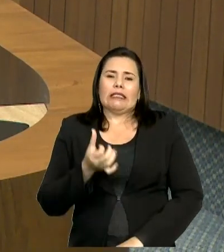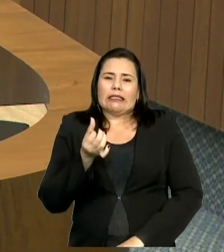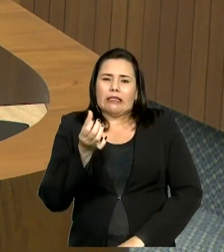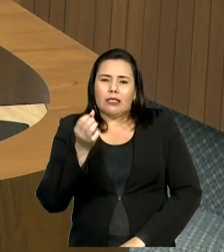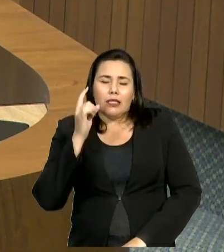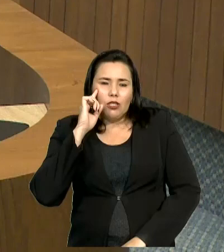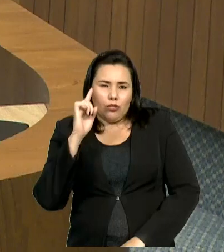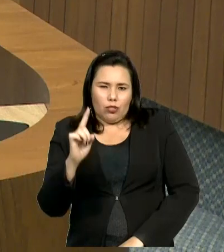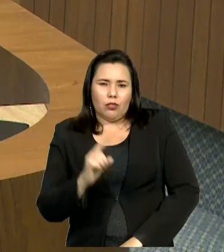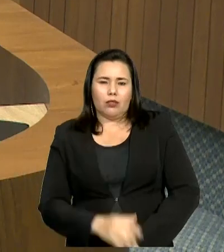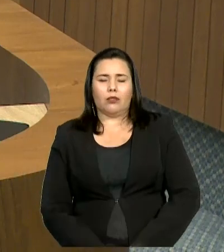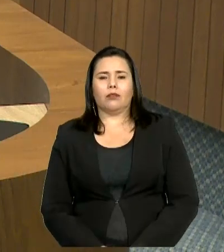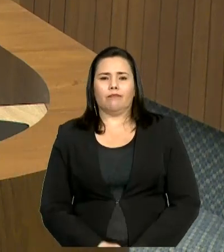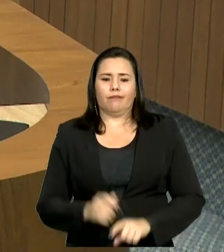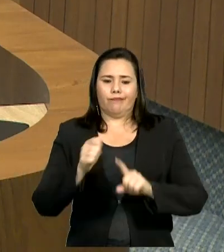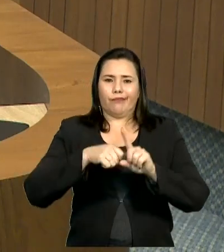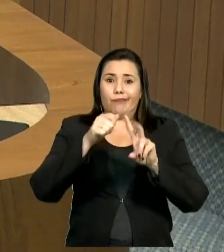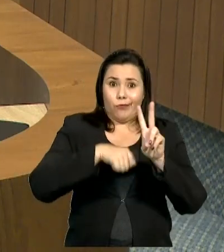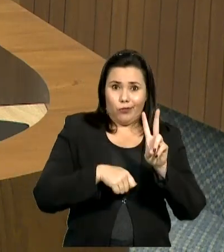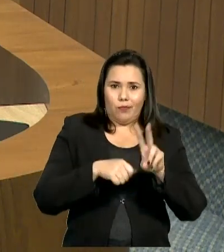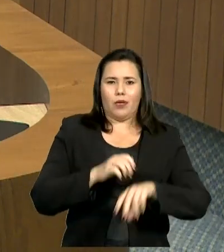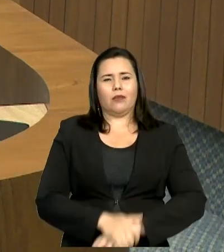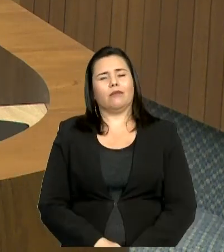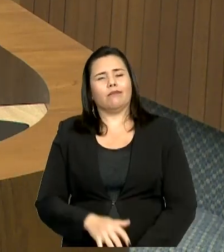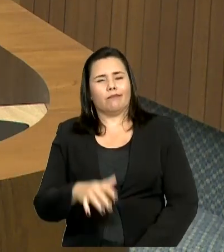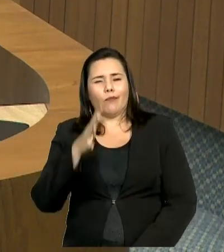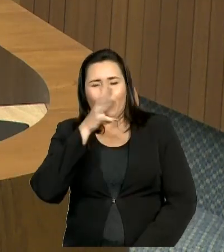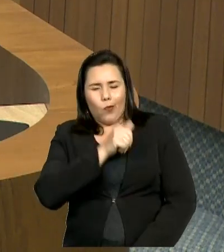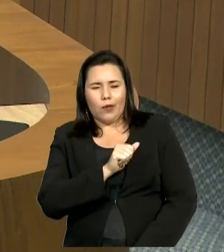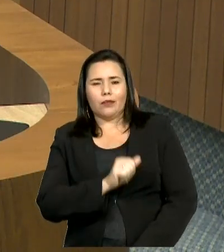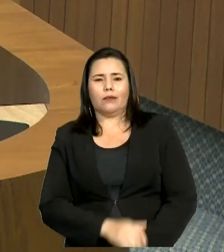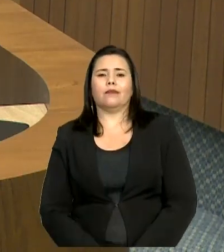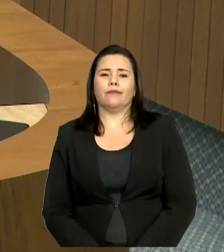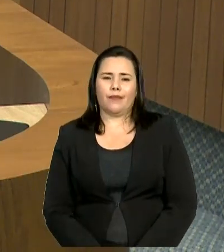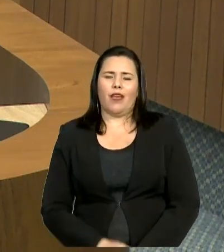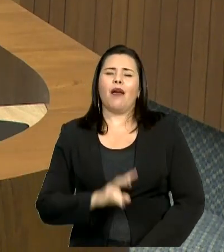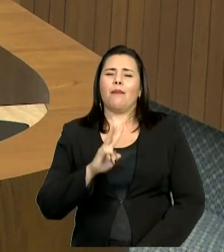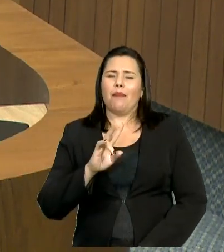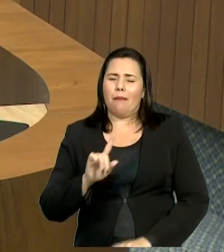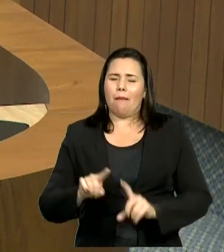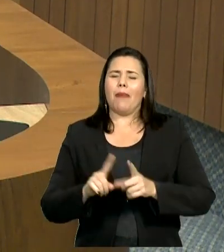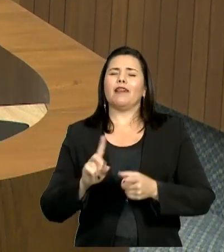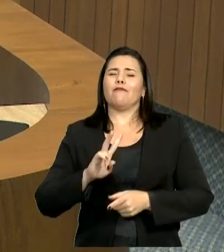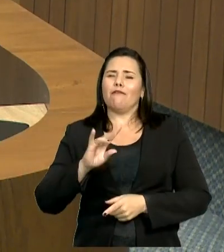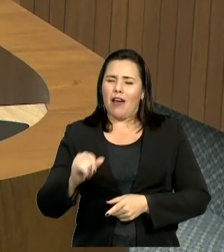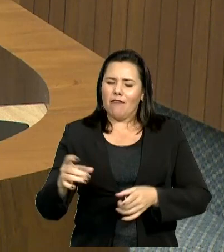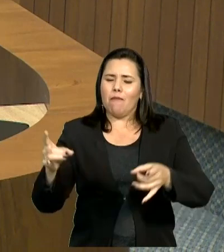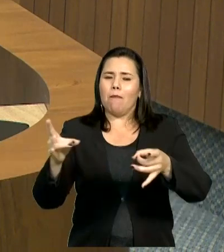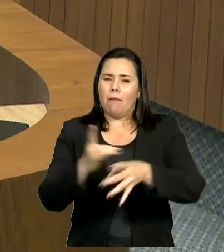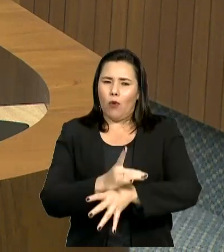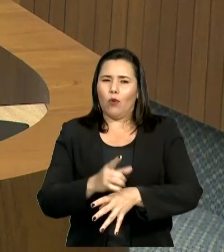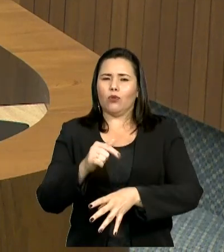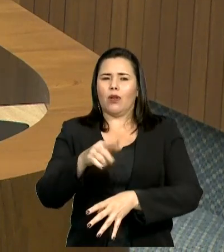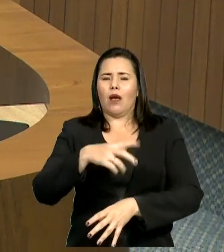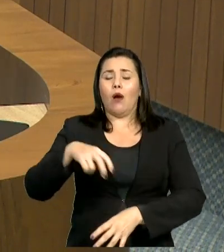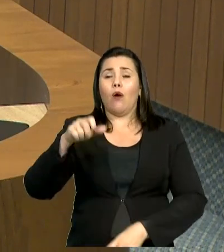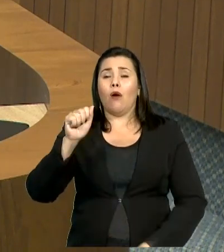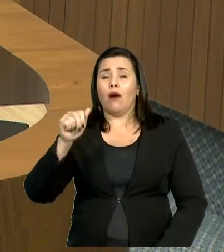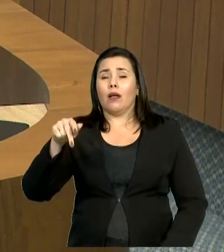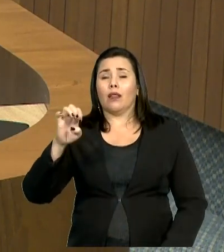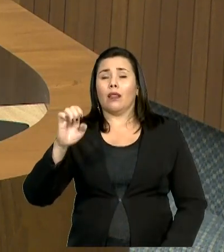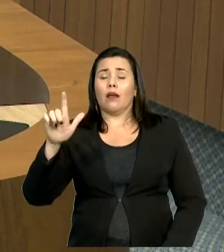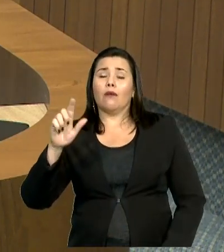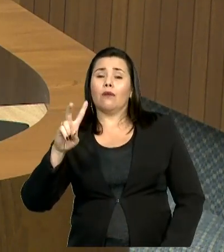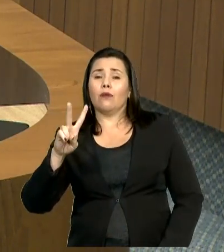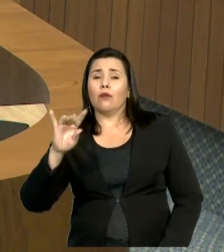querida Timon. E é com essas palavras que eu quero aqui também encerrar aqui meu raciocínio e passar dar